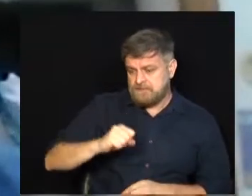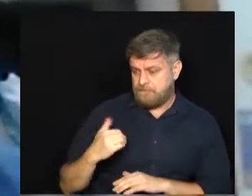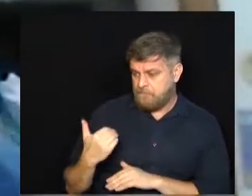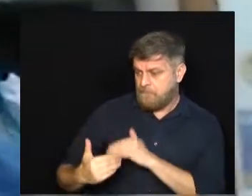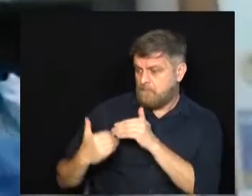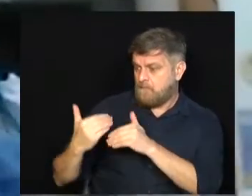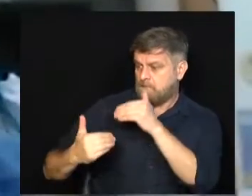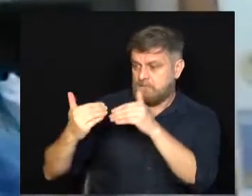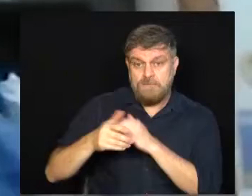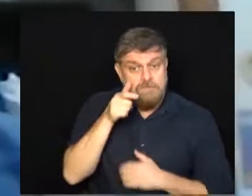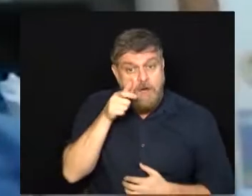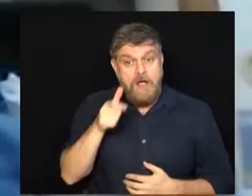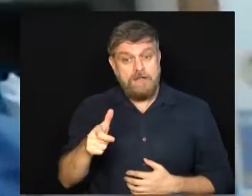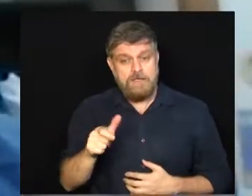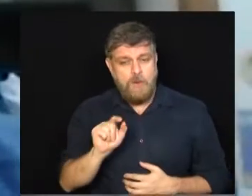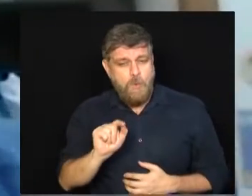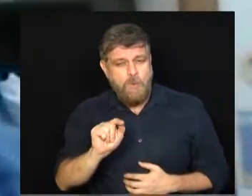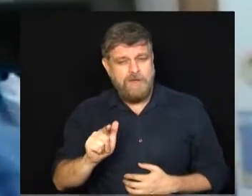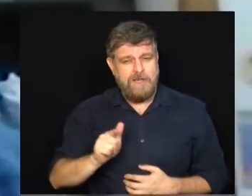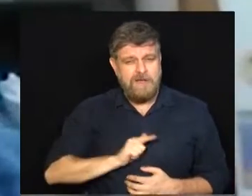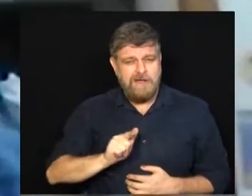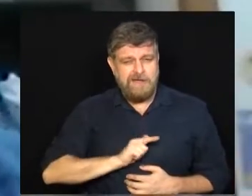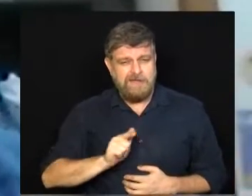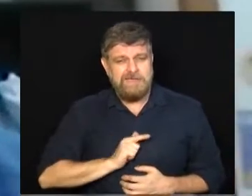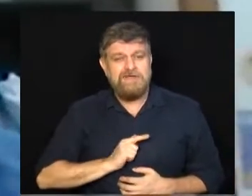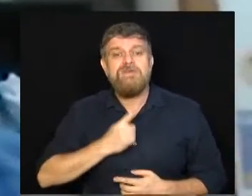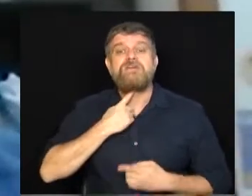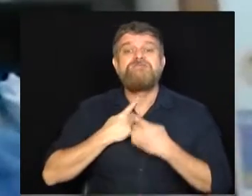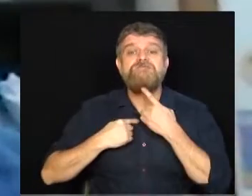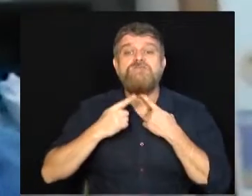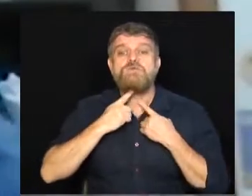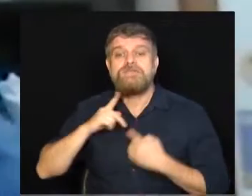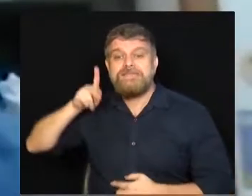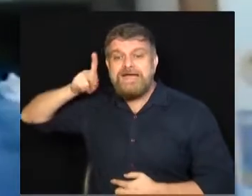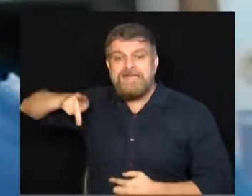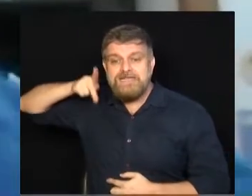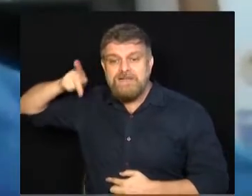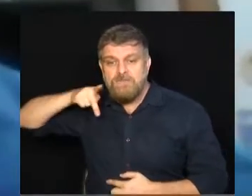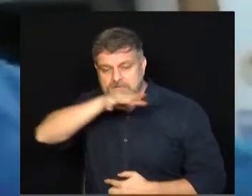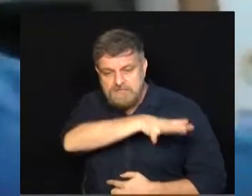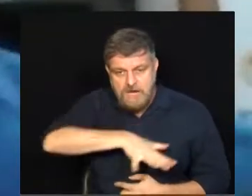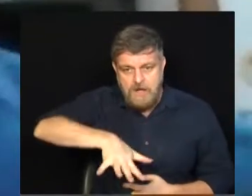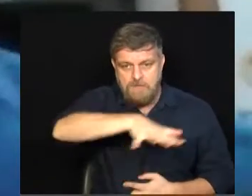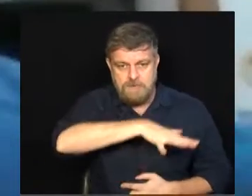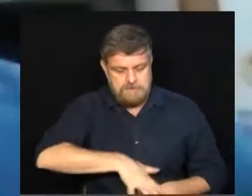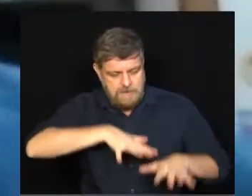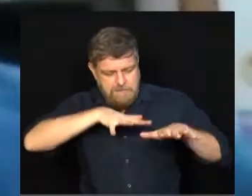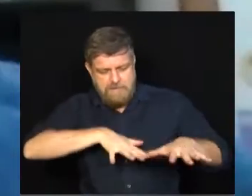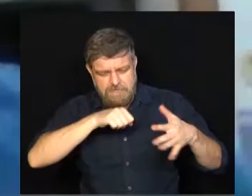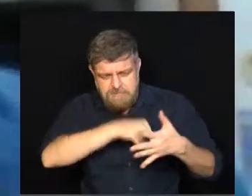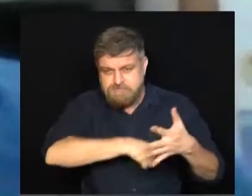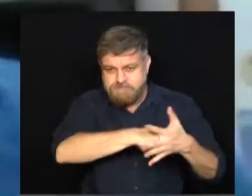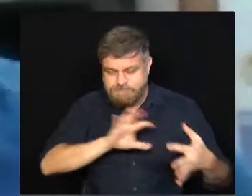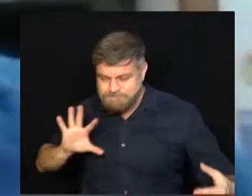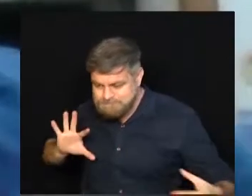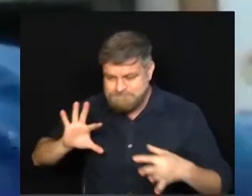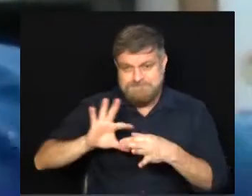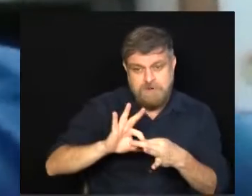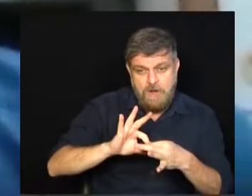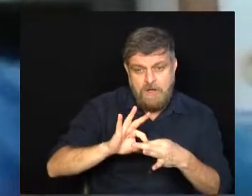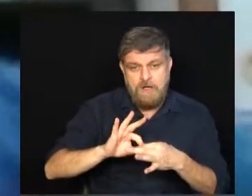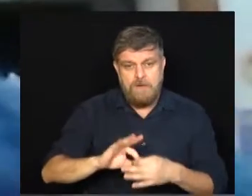interessante, de combinação de vontades políticas. O movimento reivindicava uma série de demandas e quando nós tivemos um